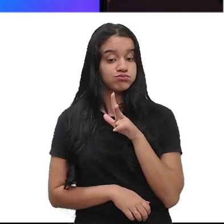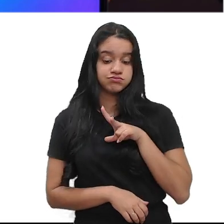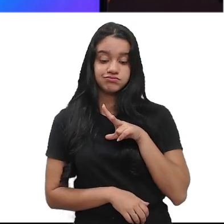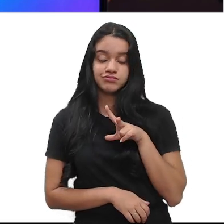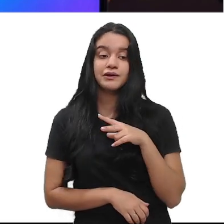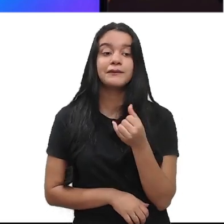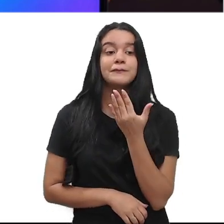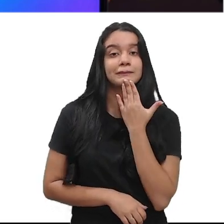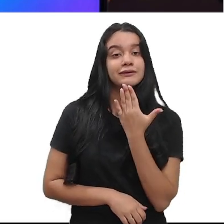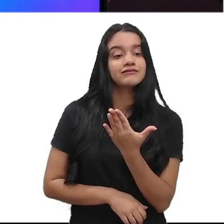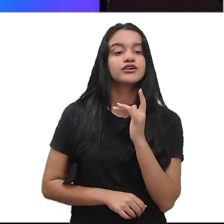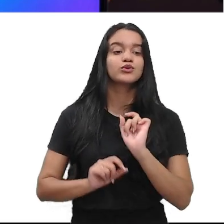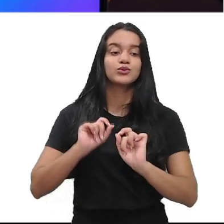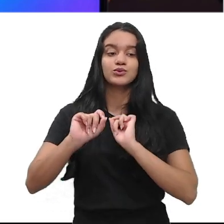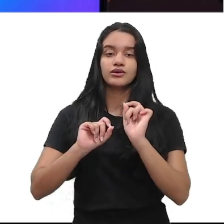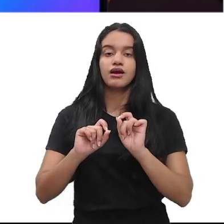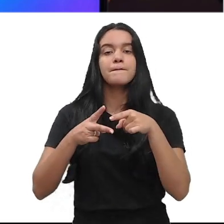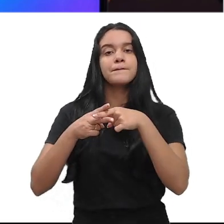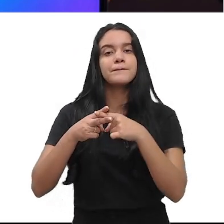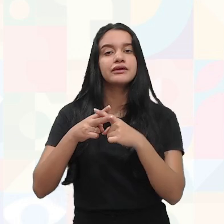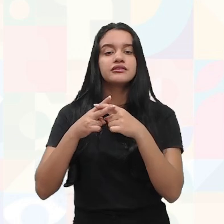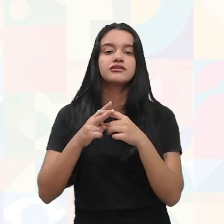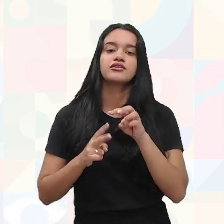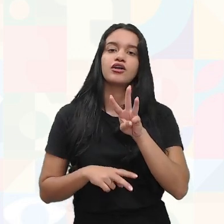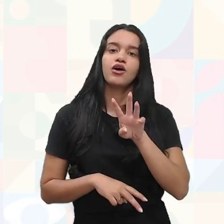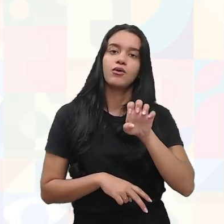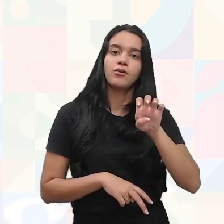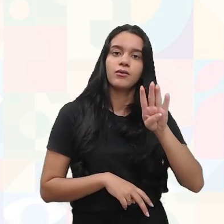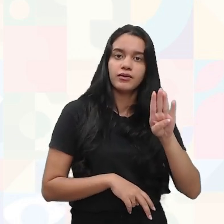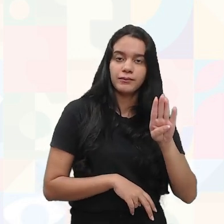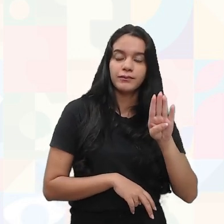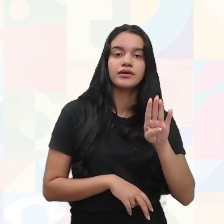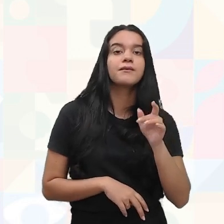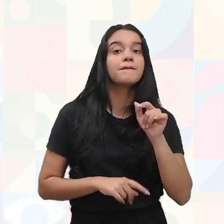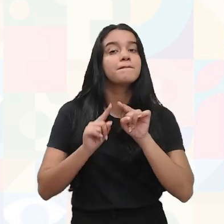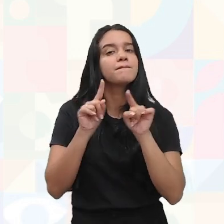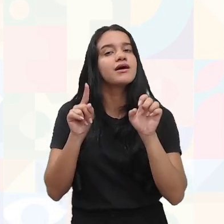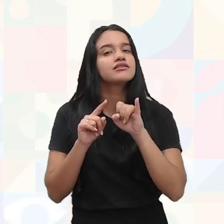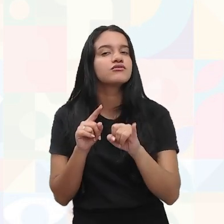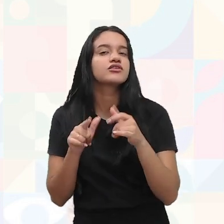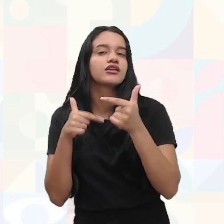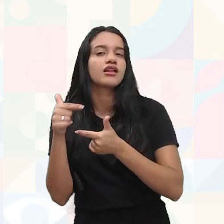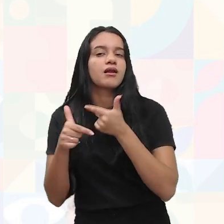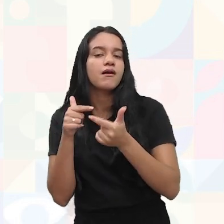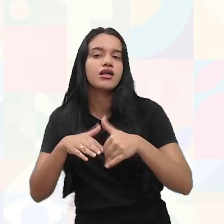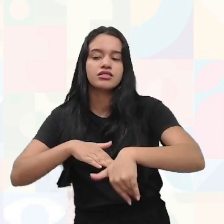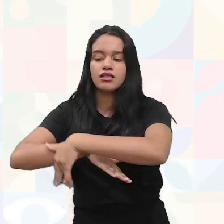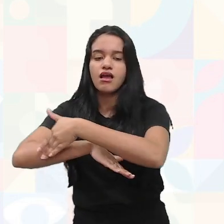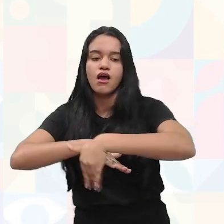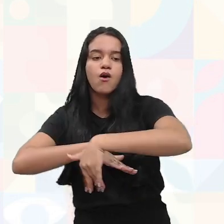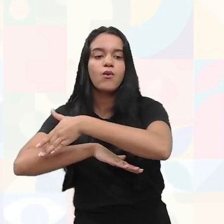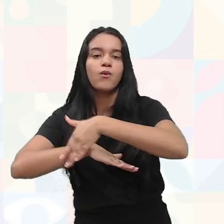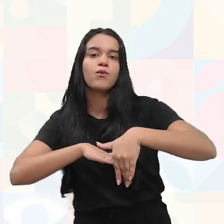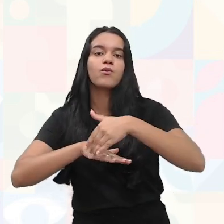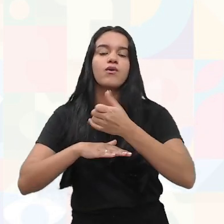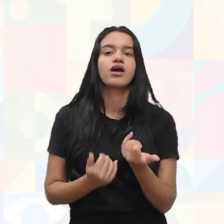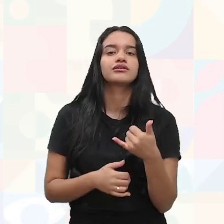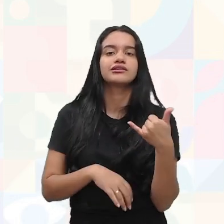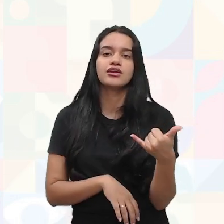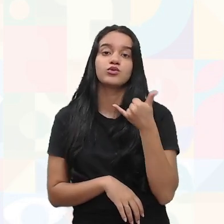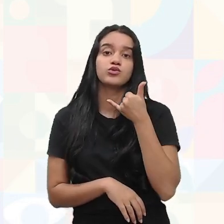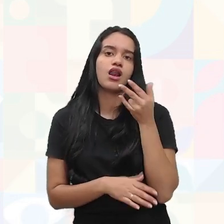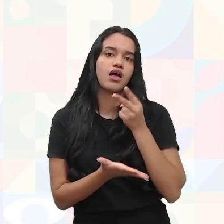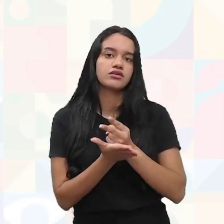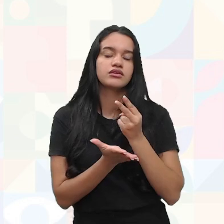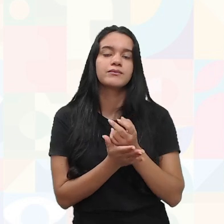particularmente, prefiro fazer minhas edições na web, mas se você trabalha ali o tempo todo na rua, está com o celular na mão o tempo